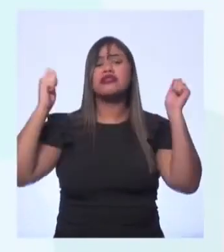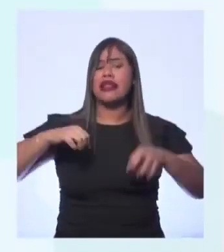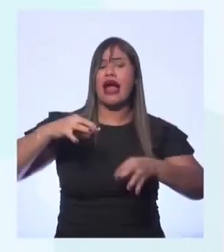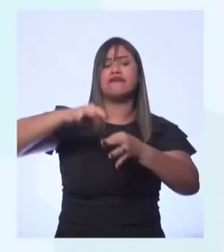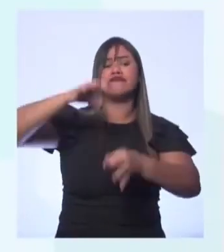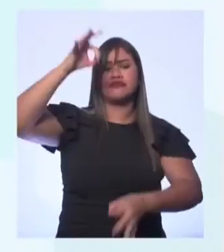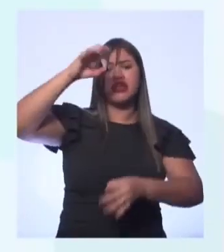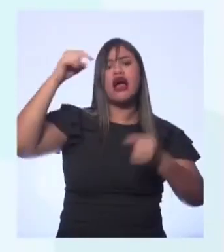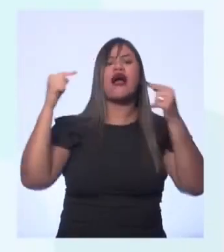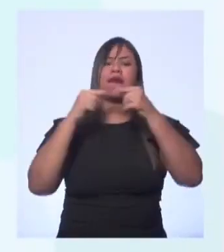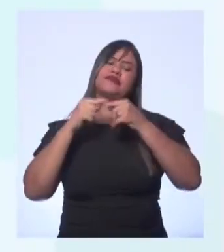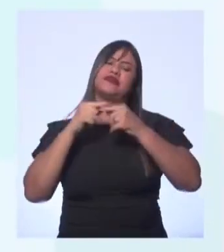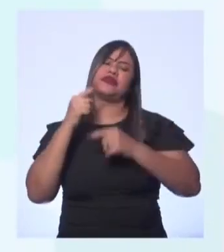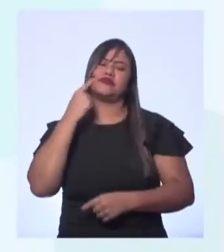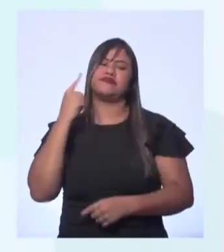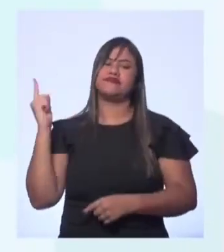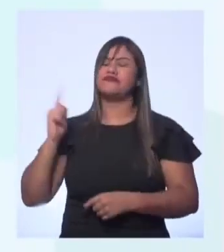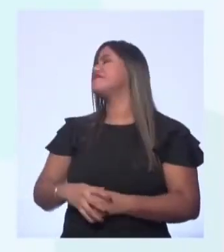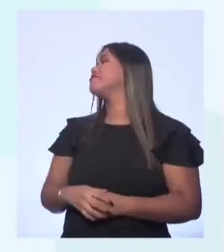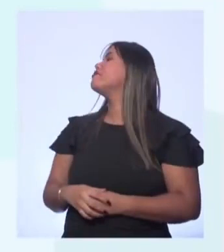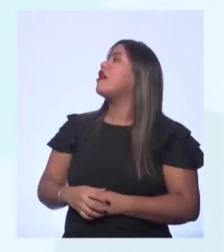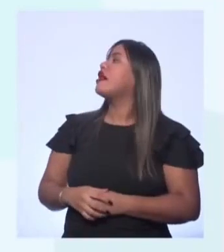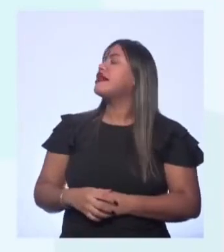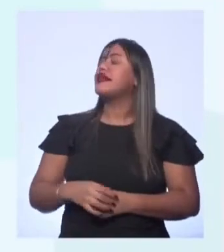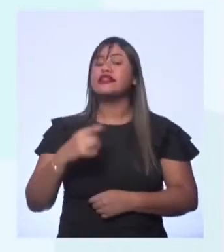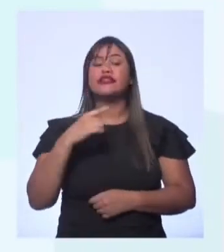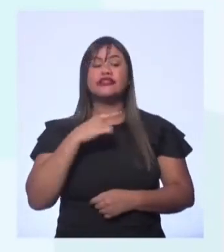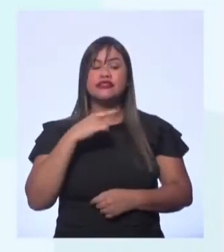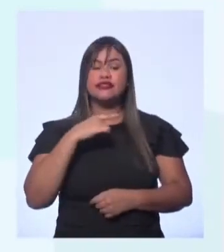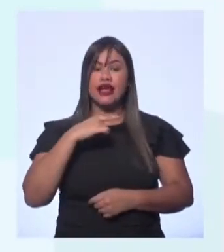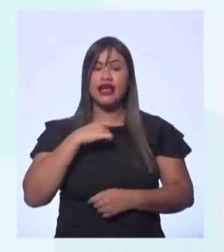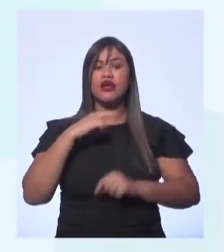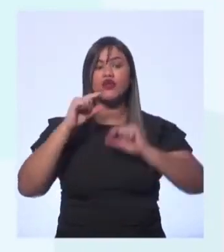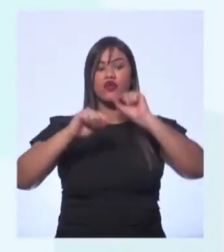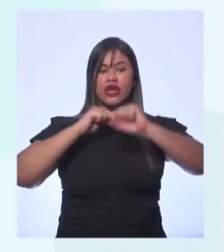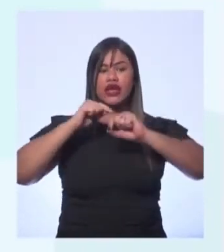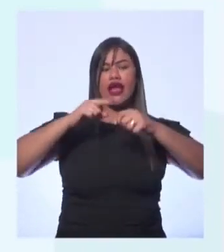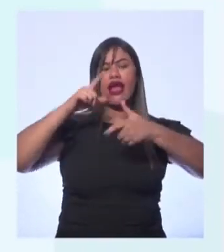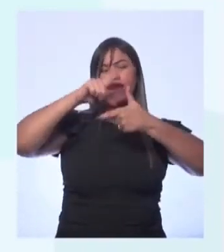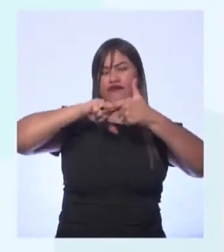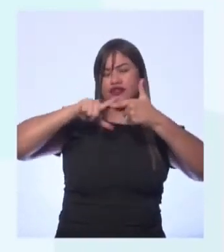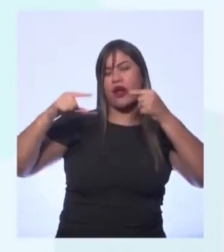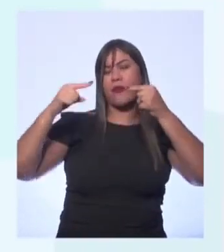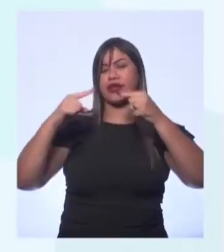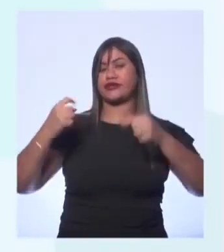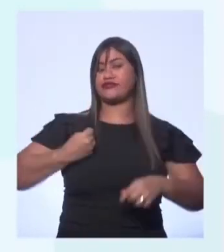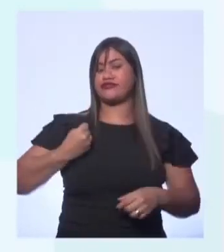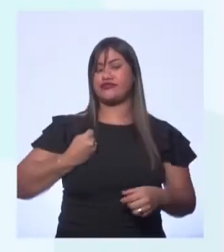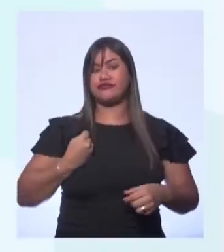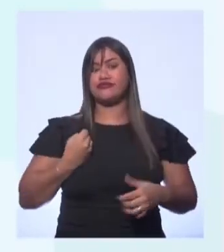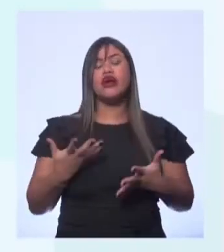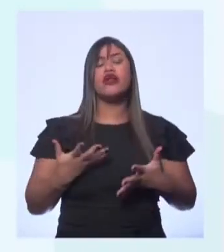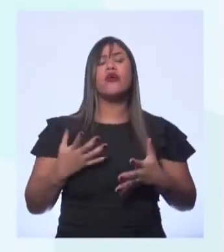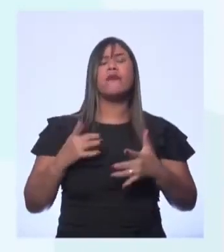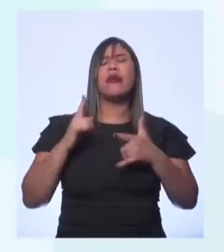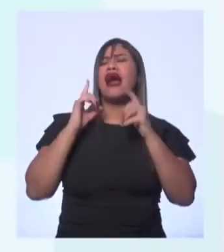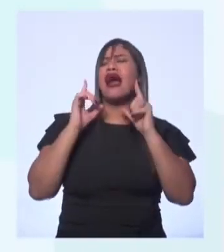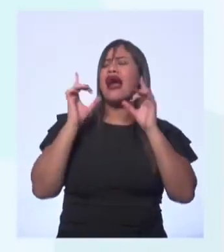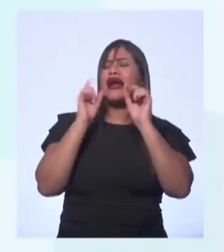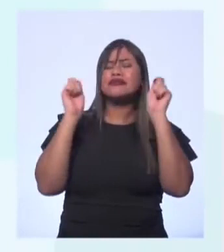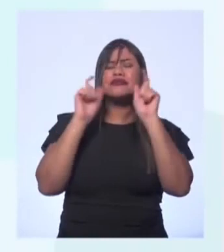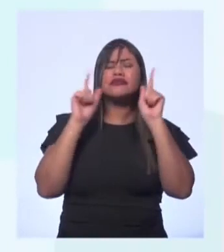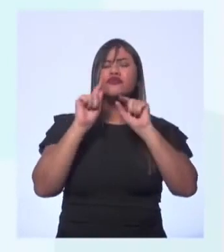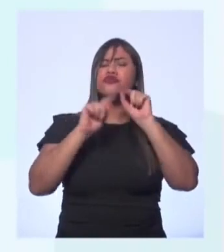bem? E aí a gente tem uma razão, a gente tem uma divisão de uma grandeza por outra. A única coisa que a gente tem que ficar atenta, a grandeza que